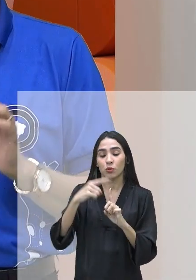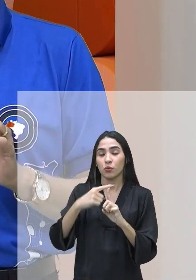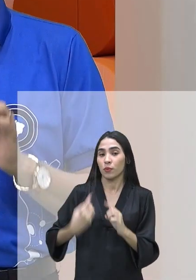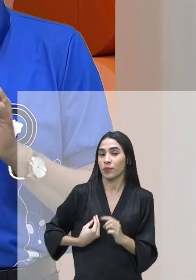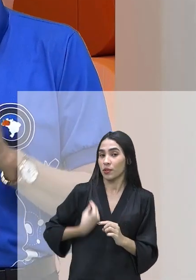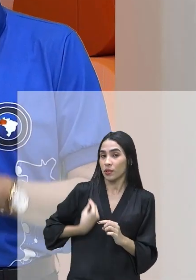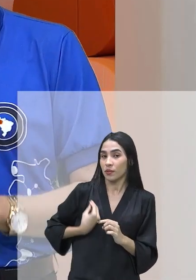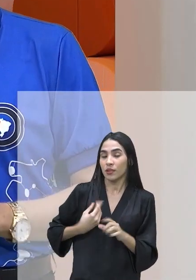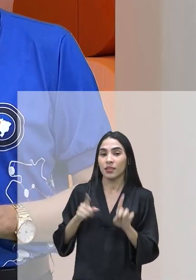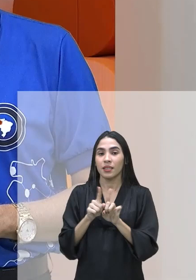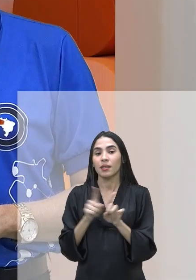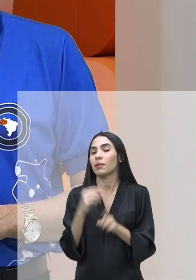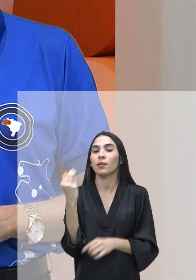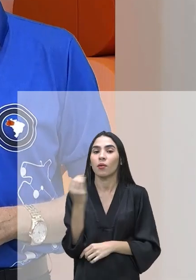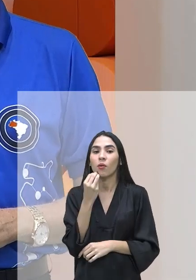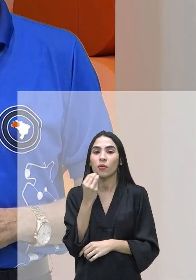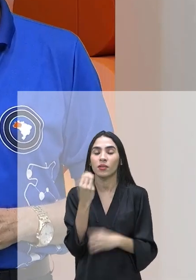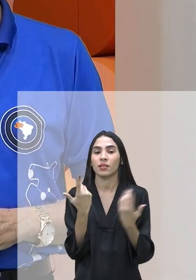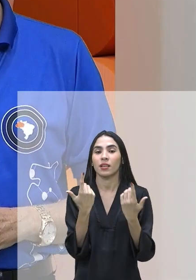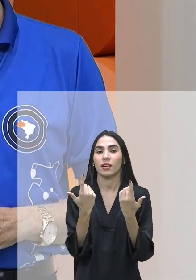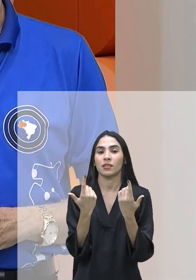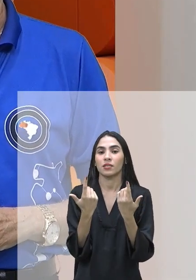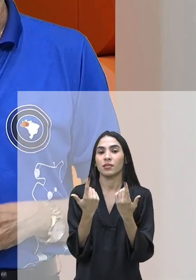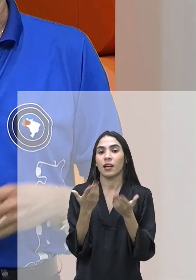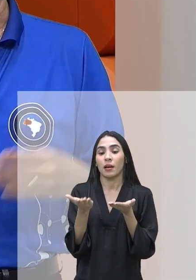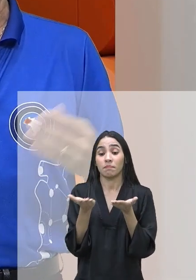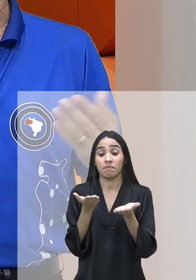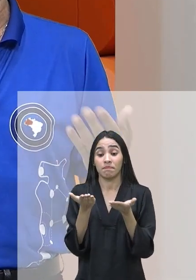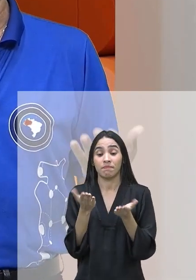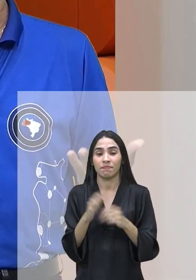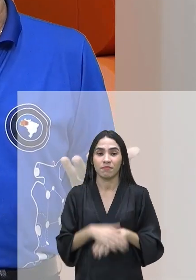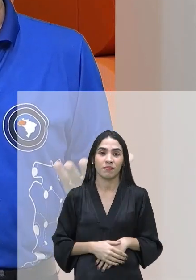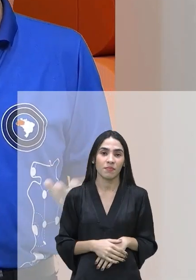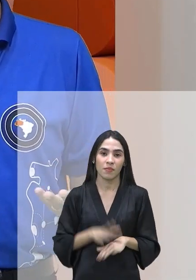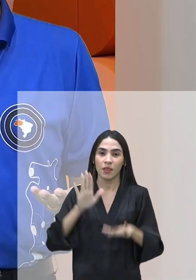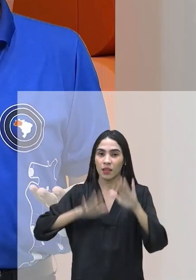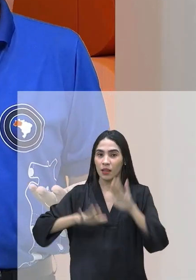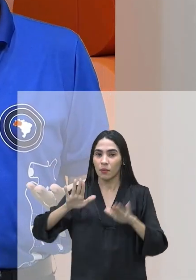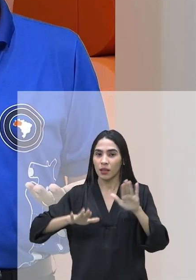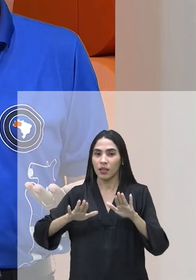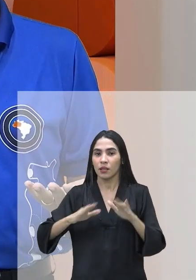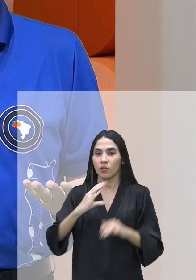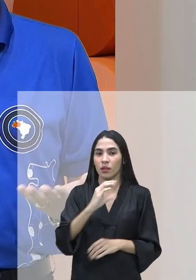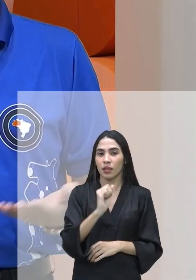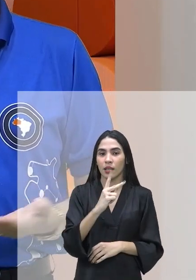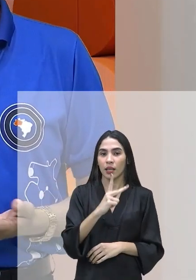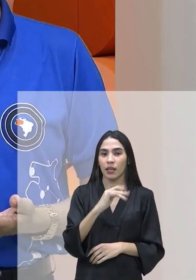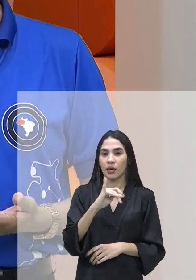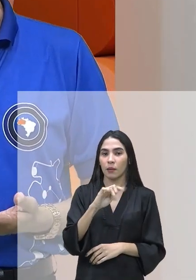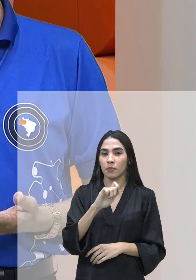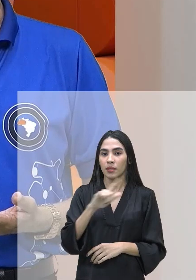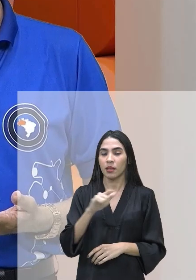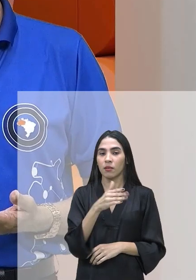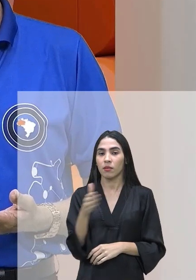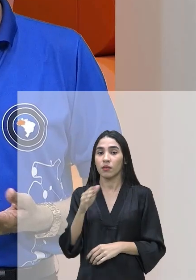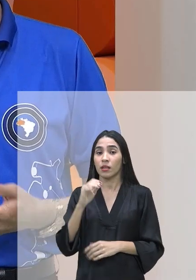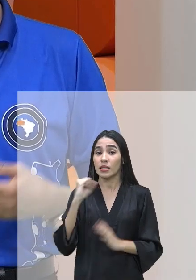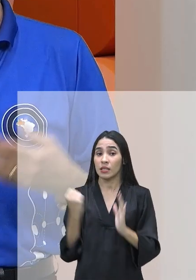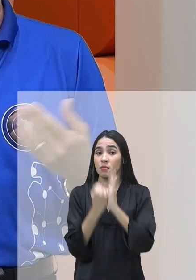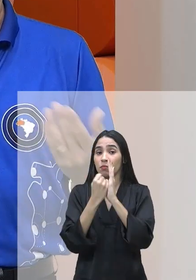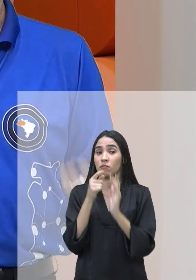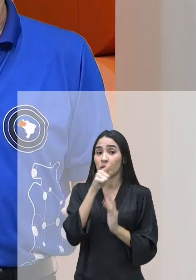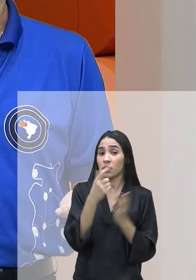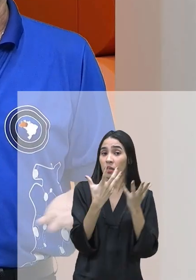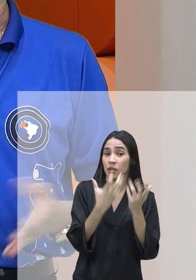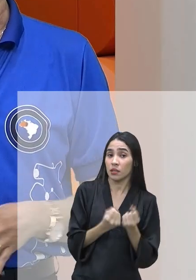suas oportunidades de ascensão. Dependendo do seu capital simbólico, você pode ser